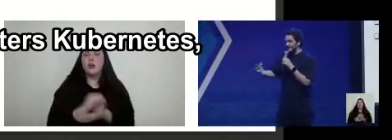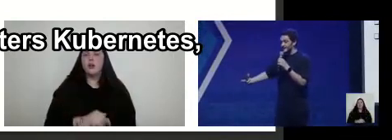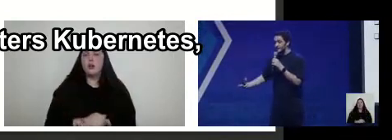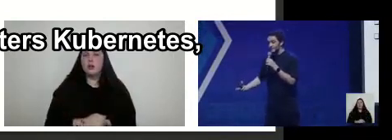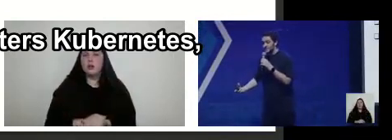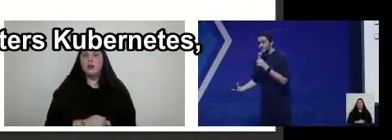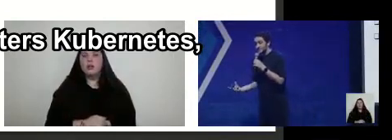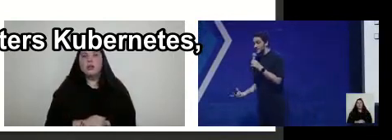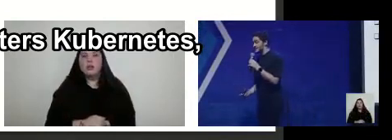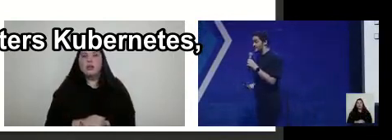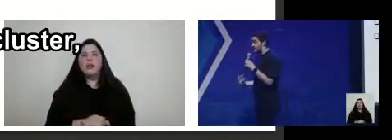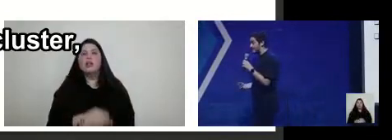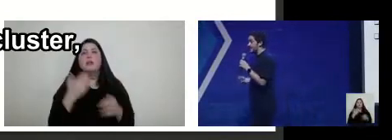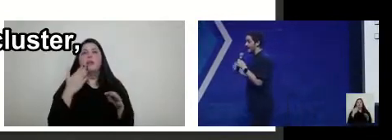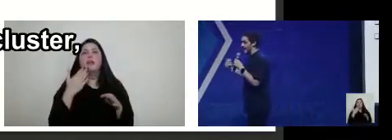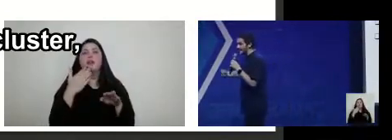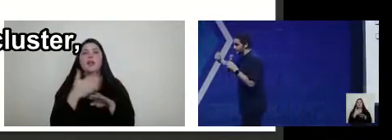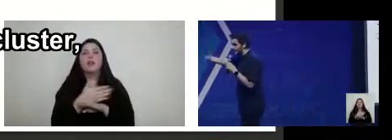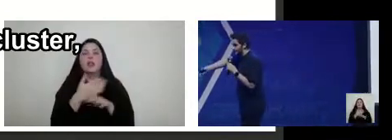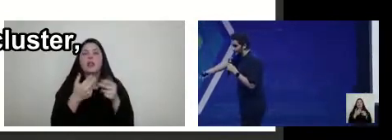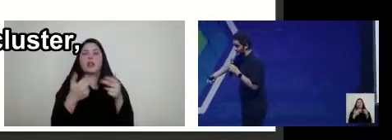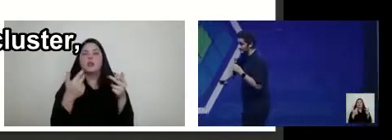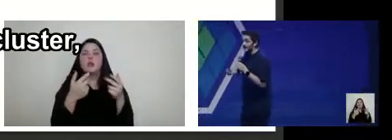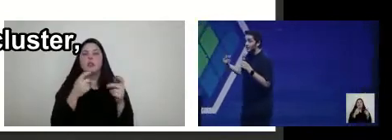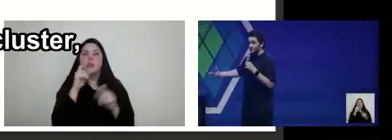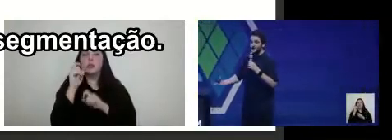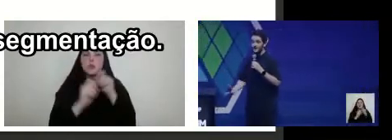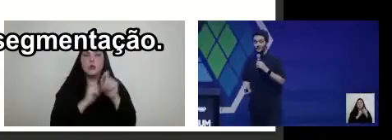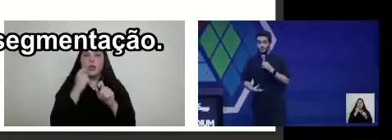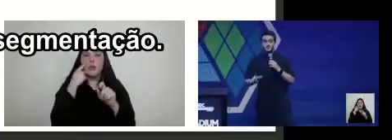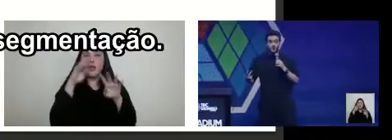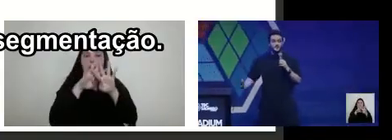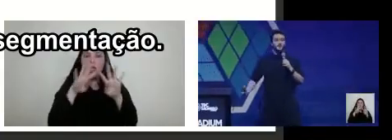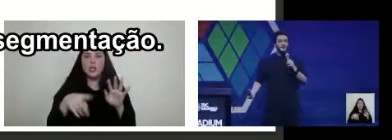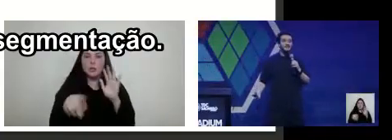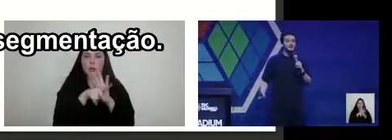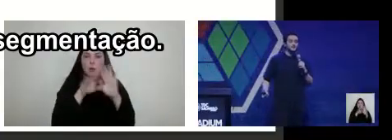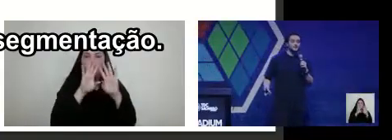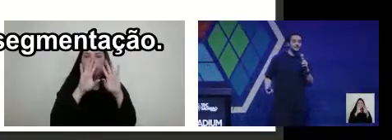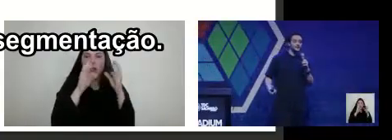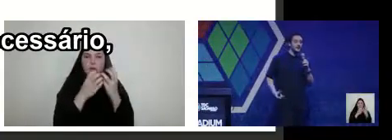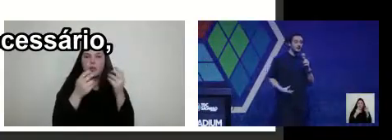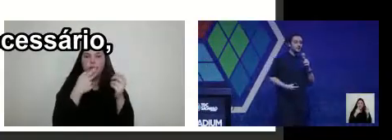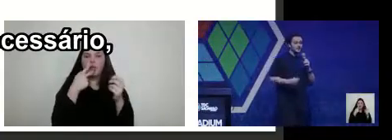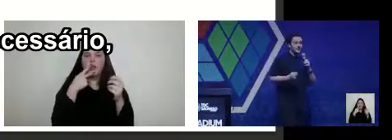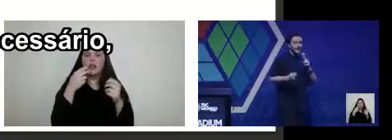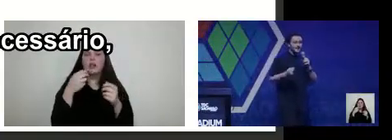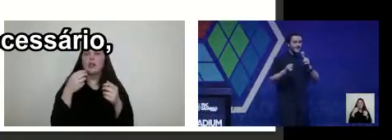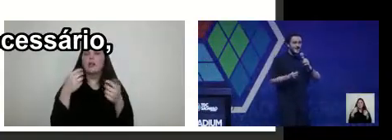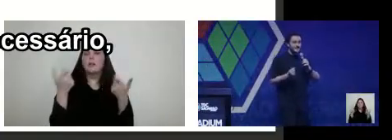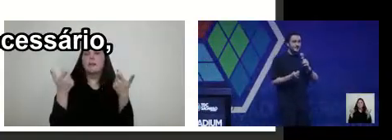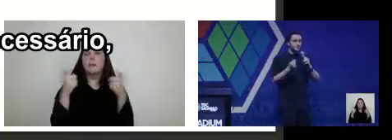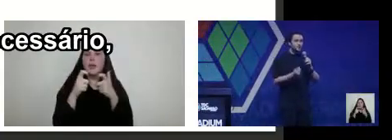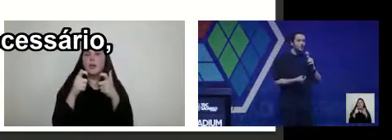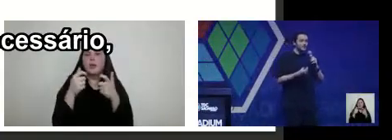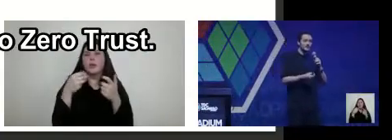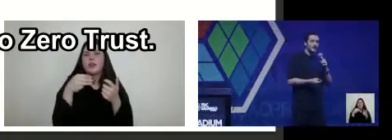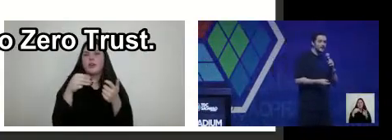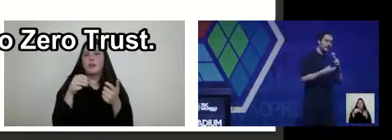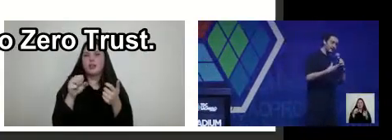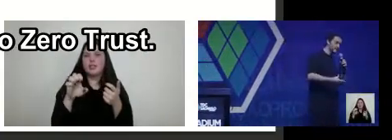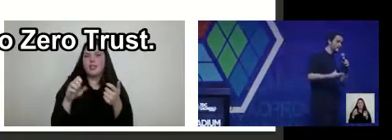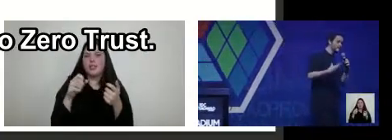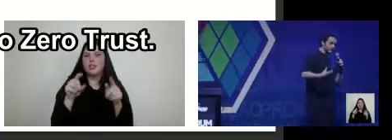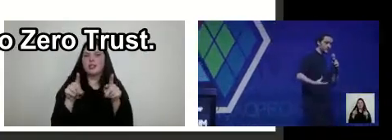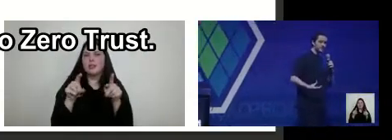a entrar dentro dos clusters Kubernetes, você tem a rede do próprio cluster, e hoje a gente fala muito de microsegmentação. Então você dá acesso só ao